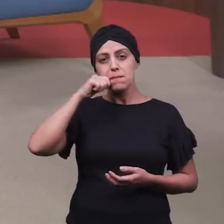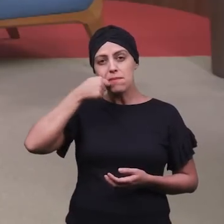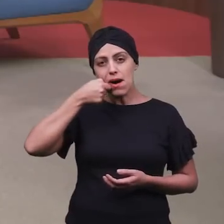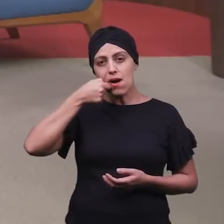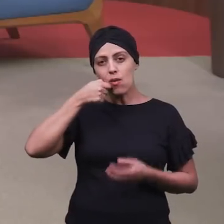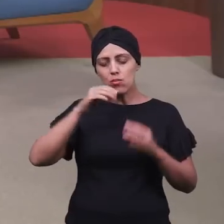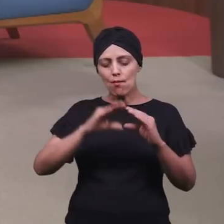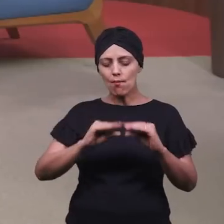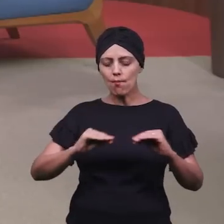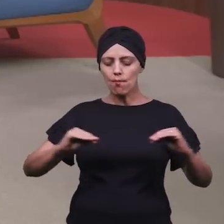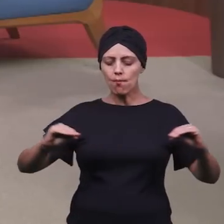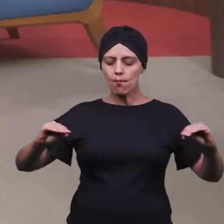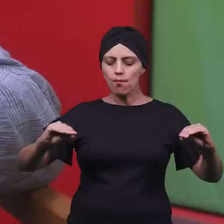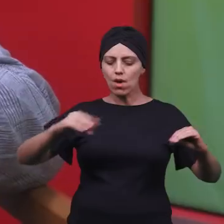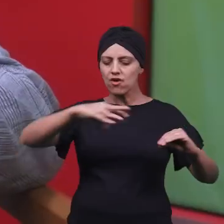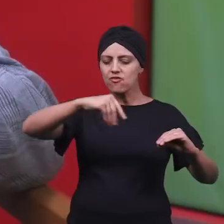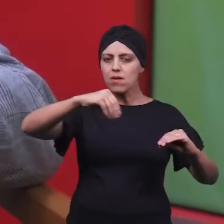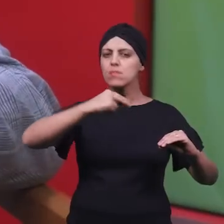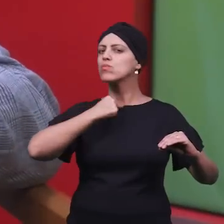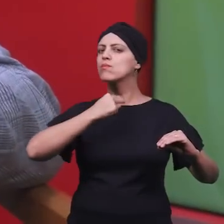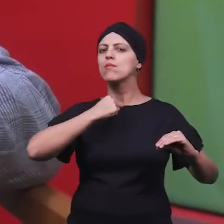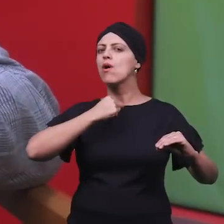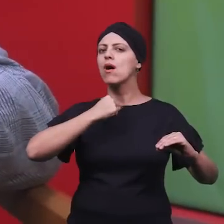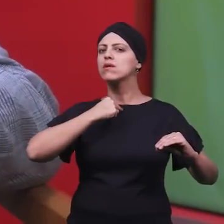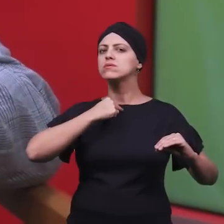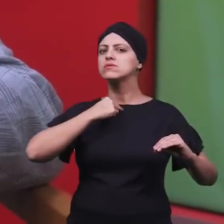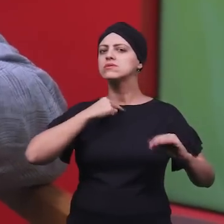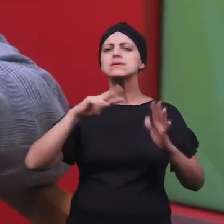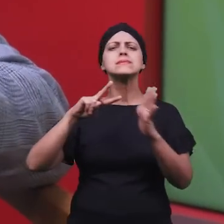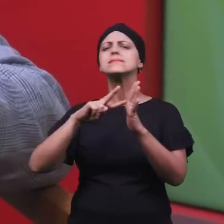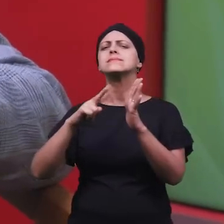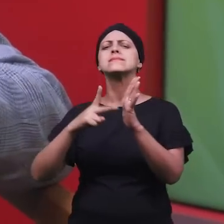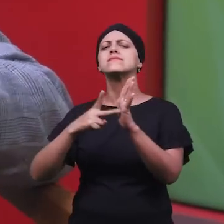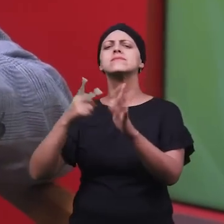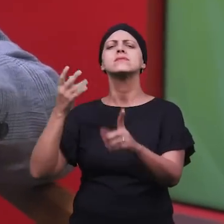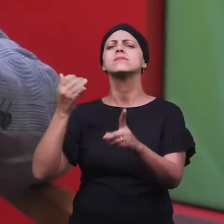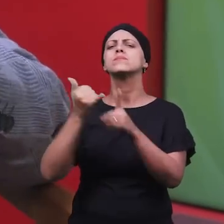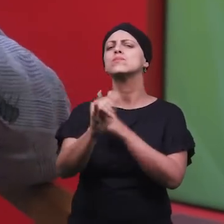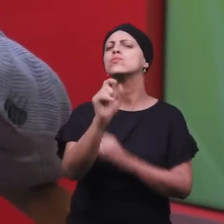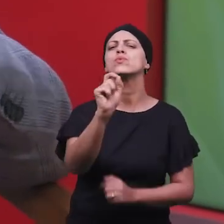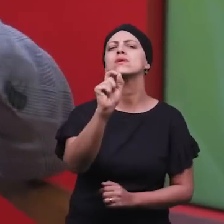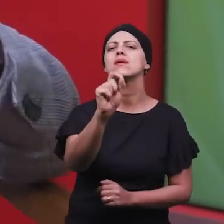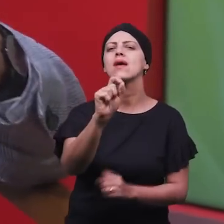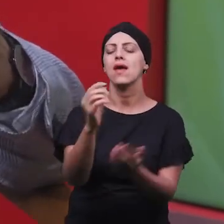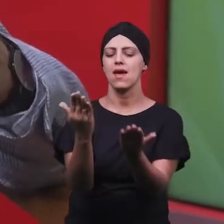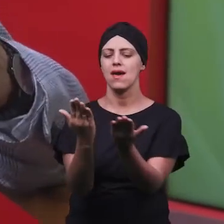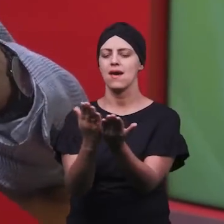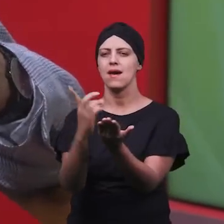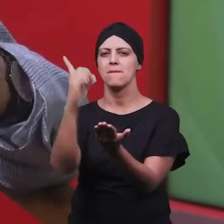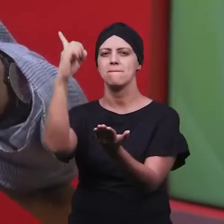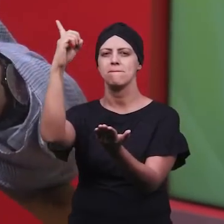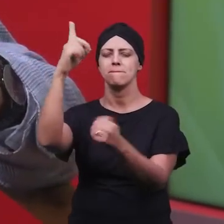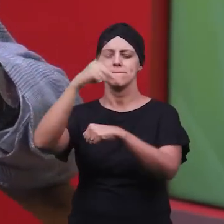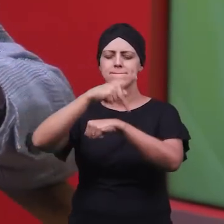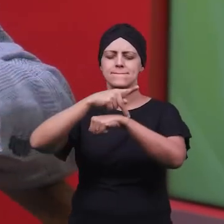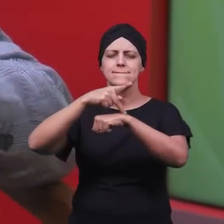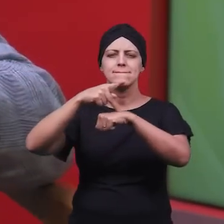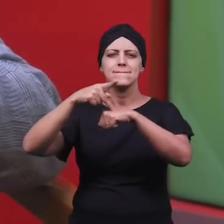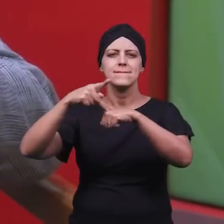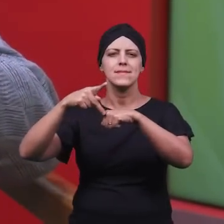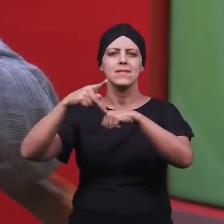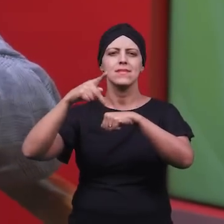esse pão sem fermento, profeticamente aponta para quê? A palavra pura,